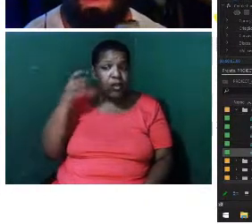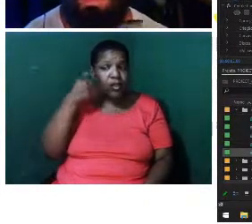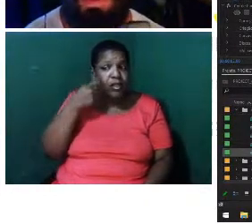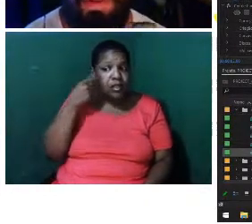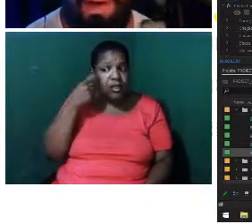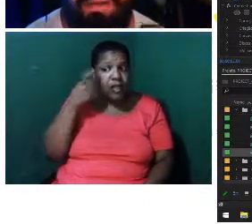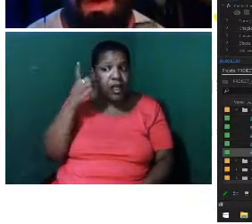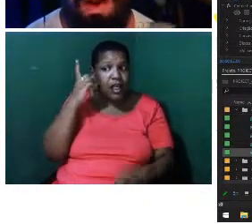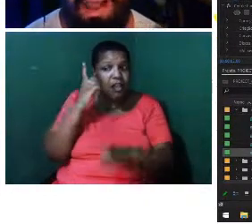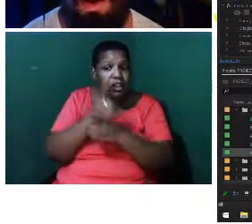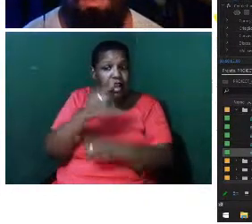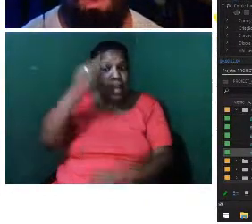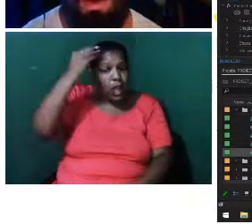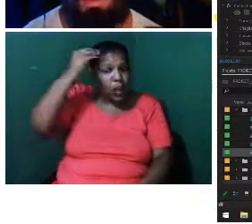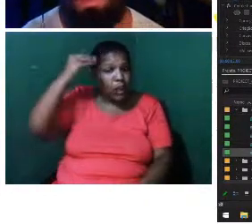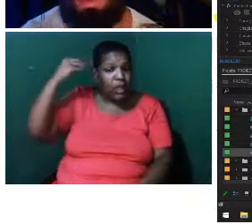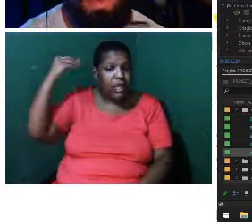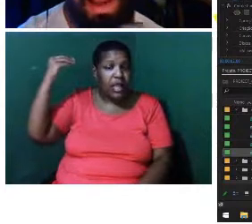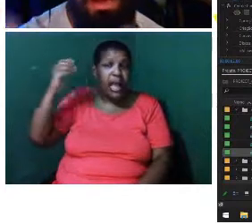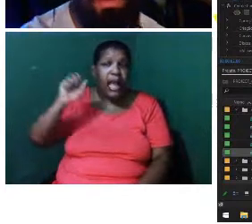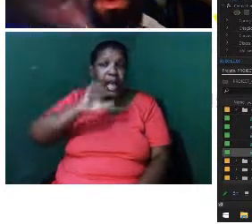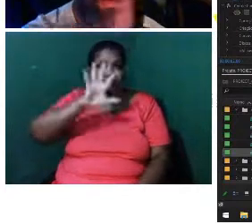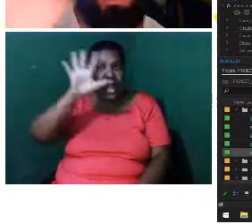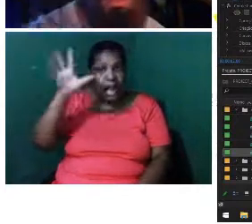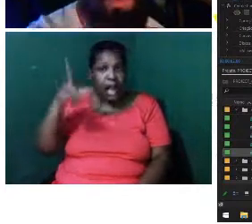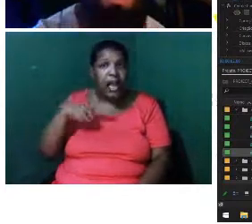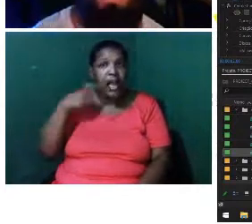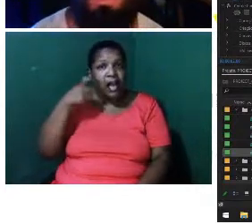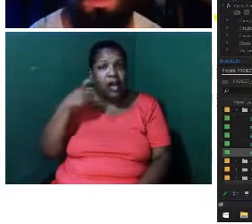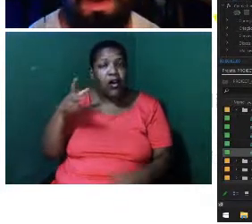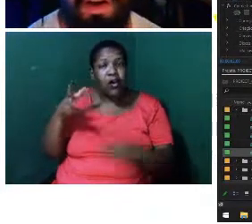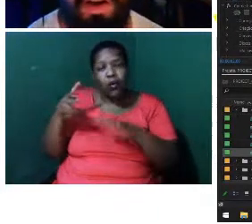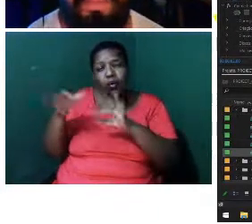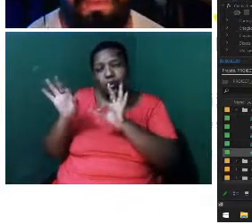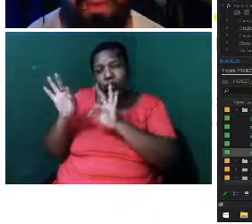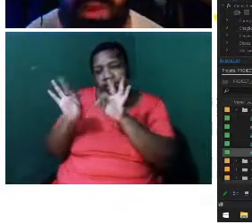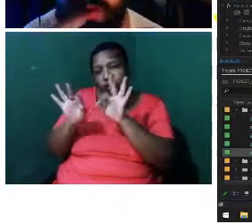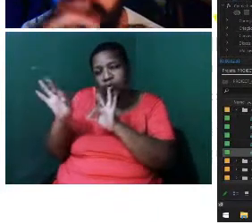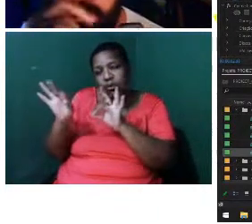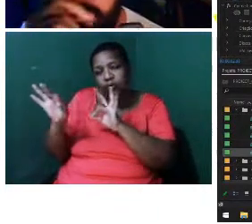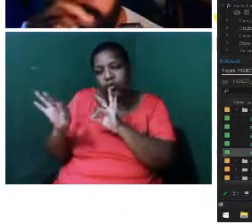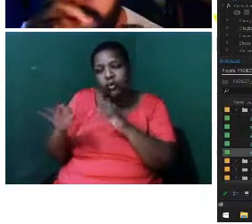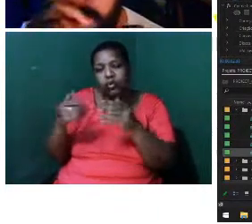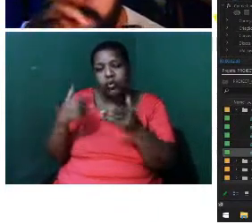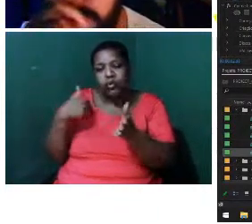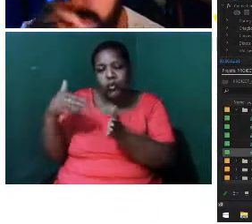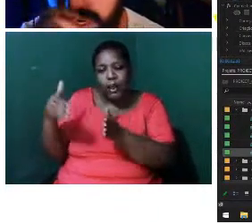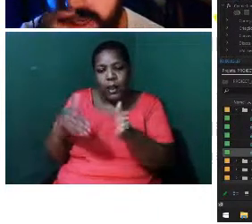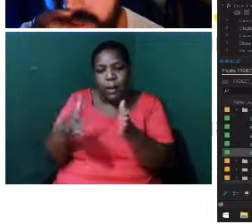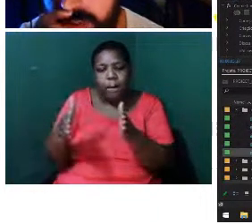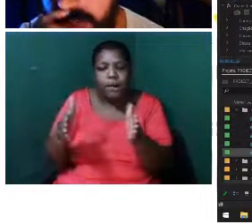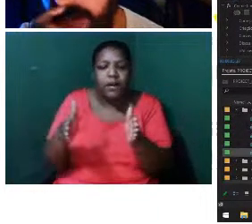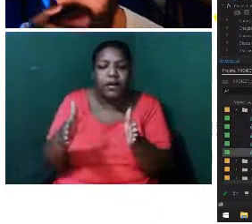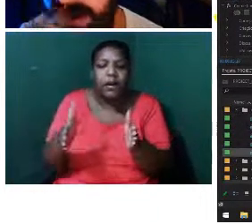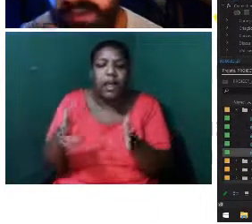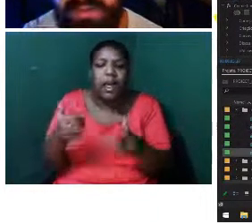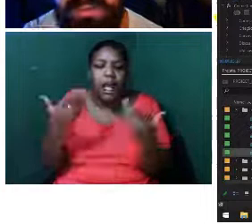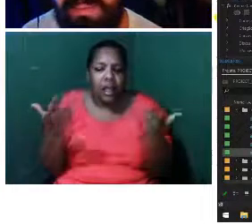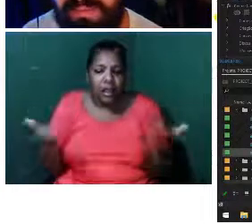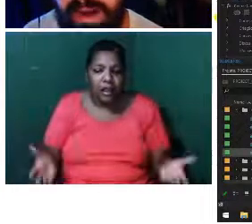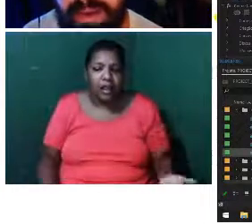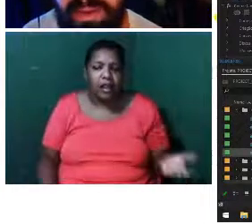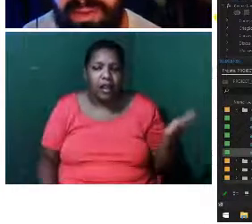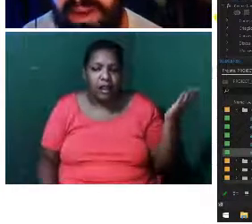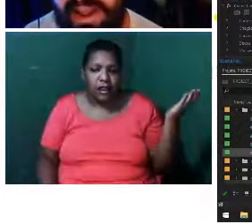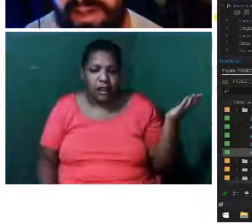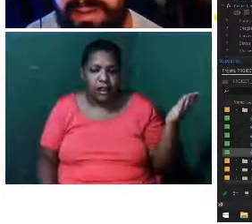vídeo de pessoa com cabelo claro para tentar costurar alguma coisa no caminho e aí